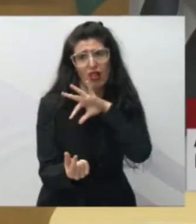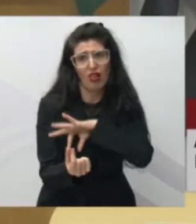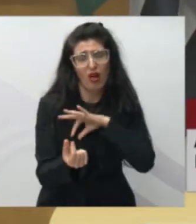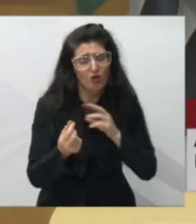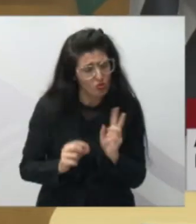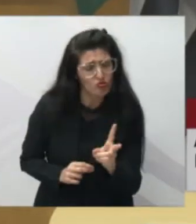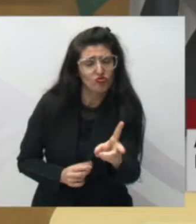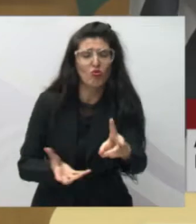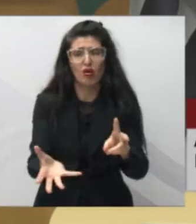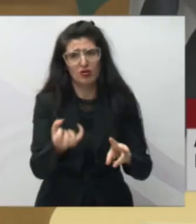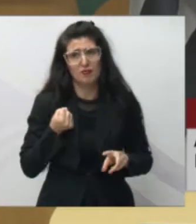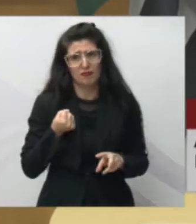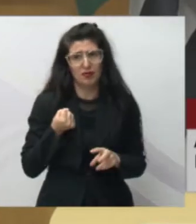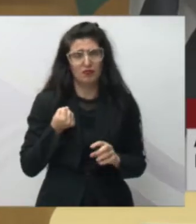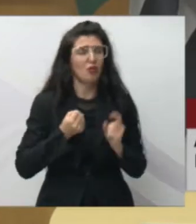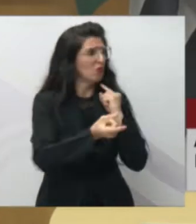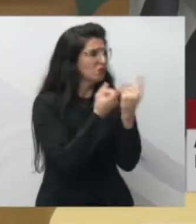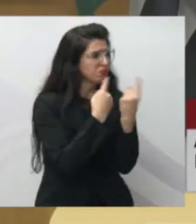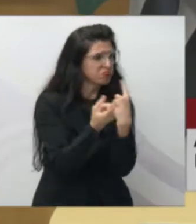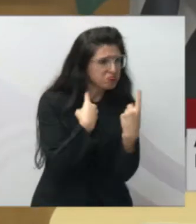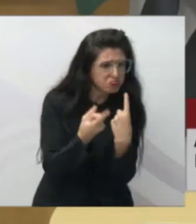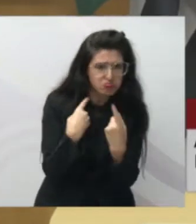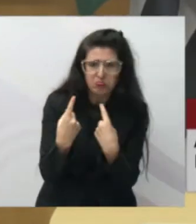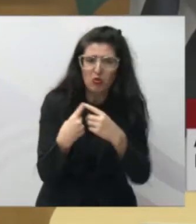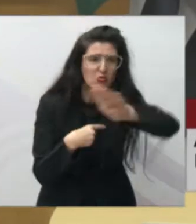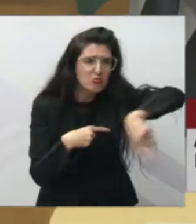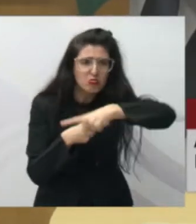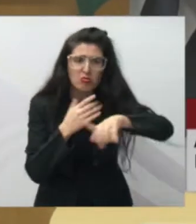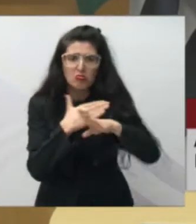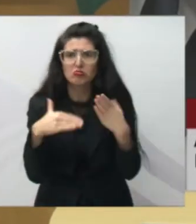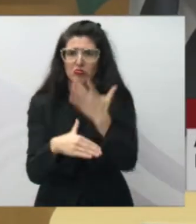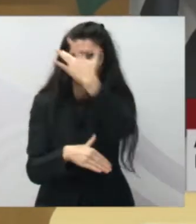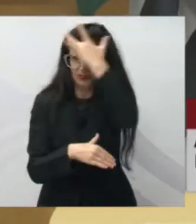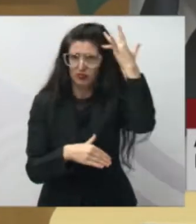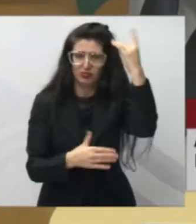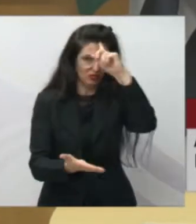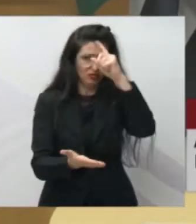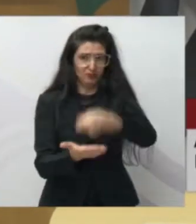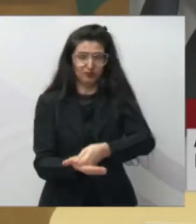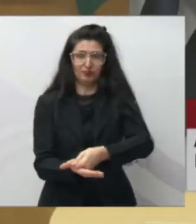com todos, decidimos tomar